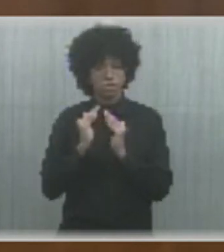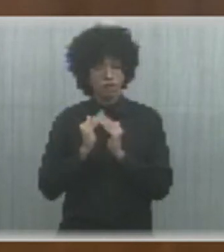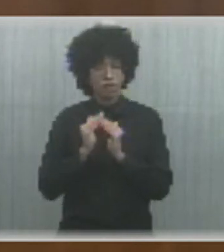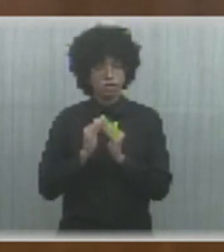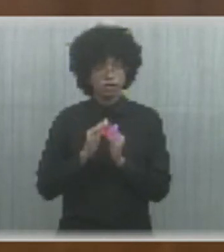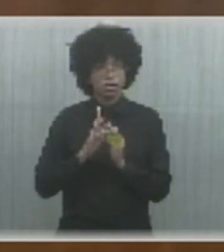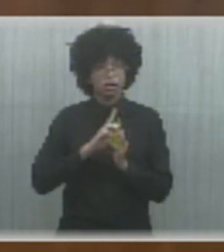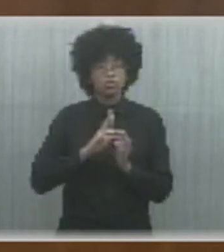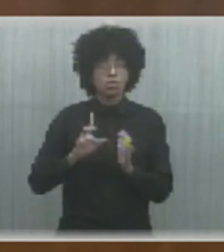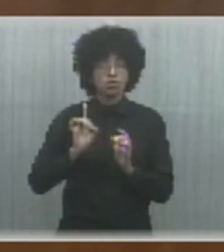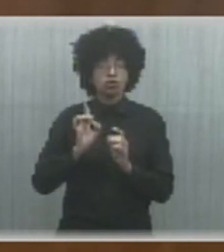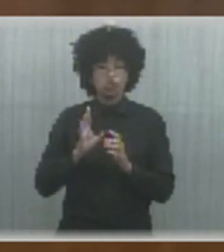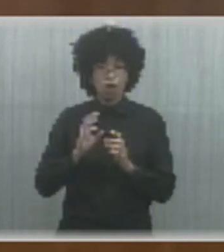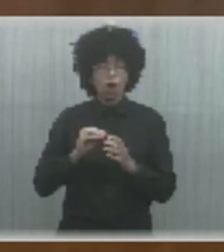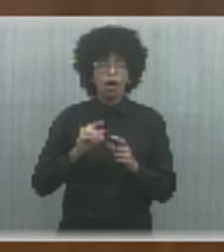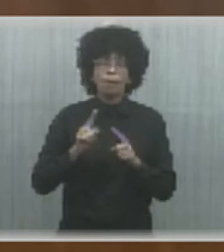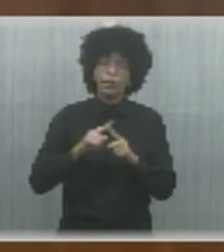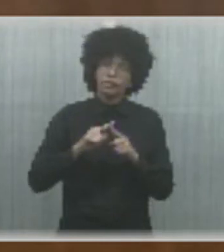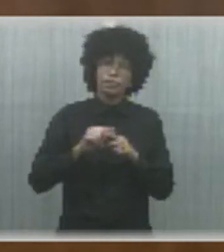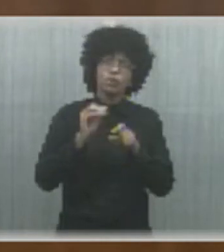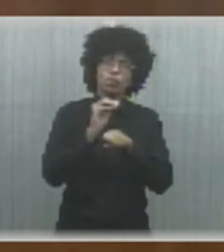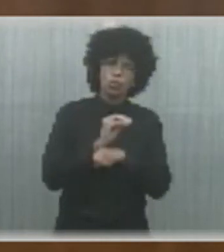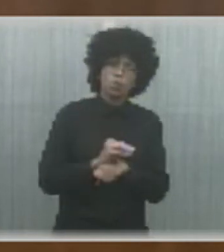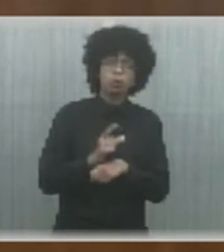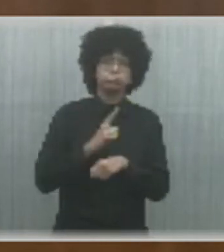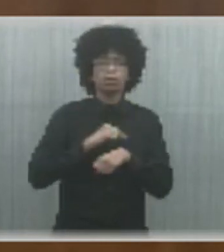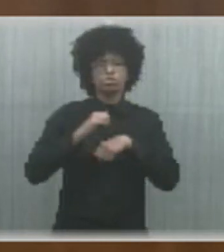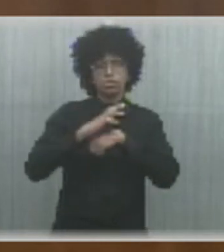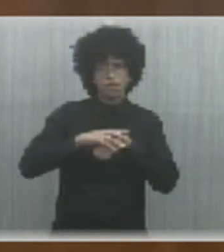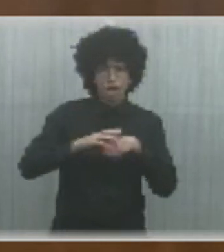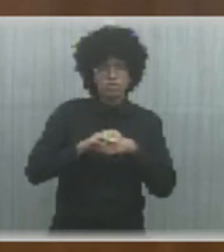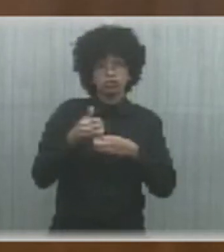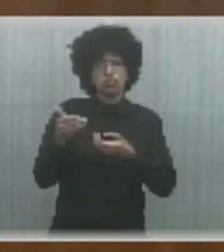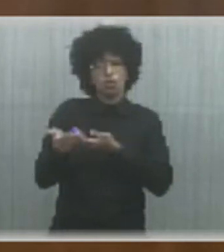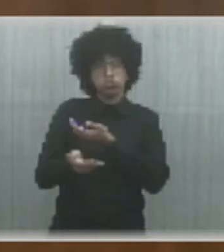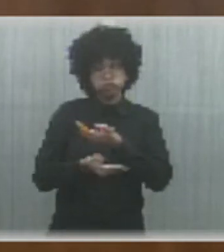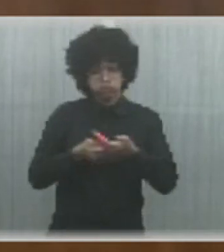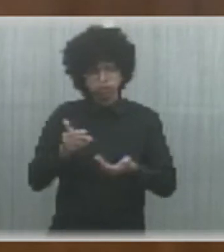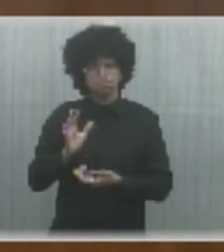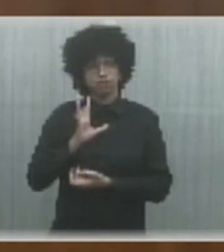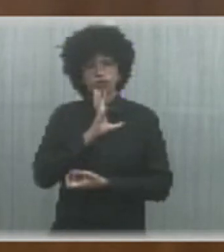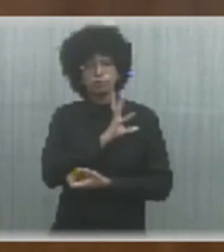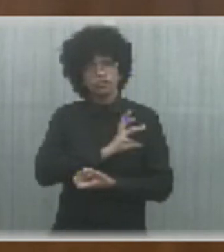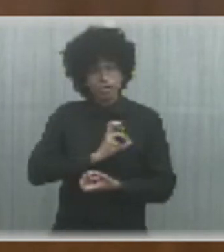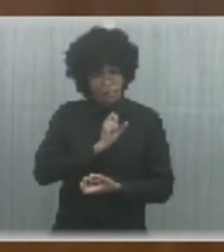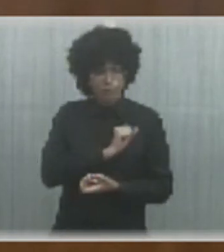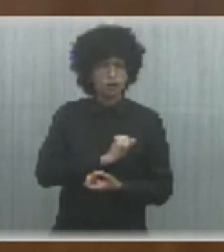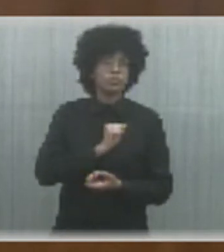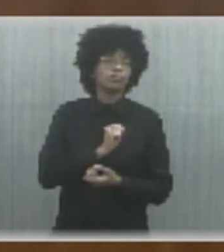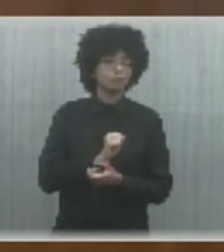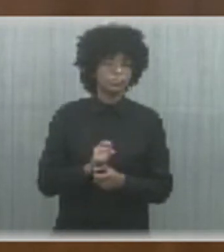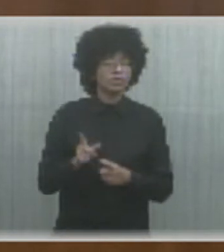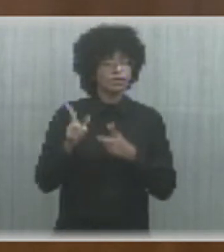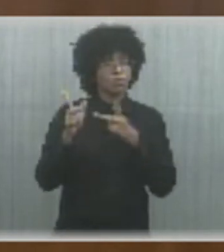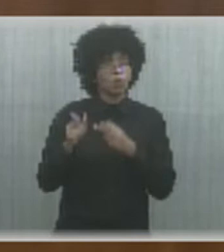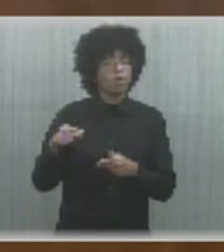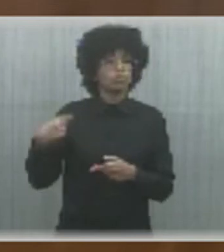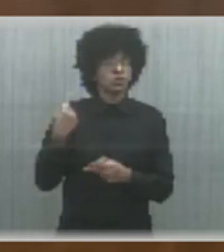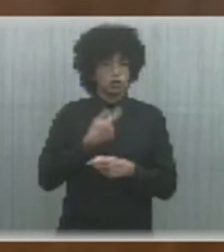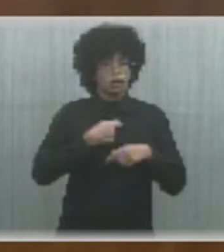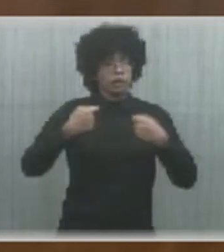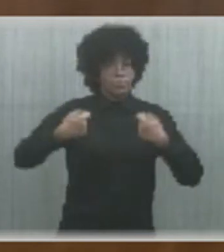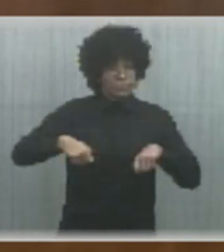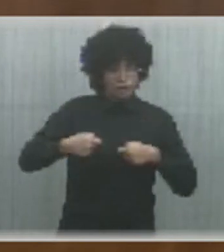só coloque ele na sua casa, mas que você tenha o carinho por ele, que você cuide, que você alimente, porque assim como nós precisamos